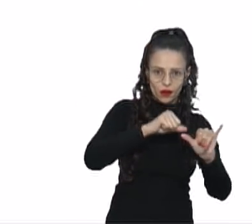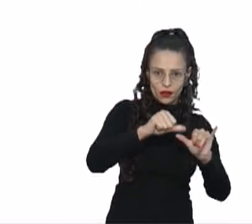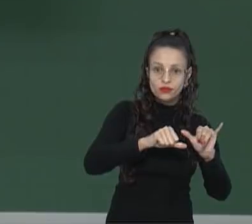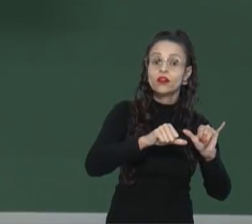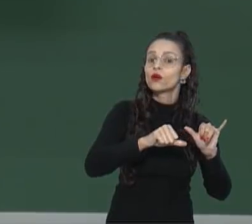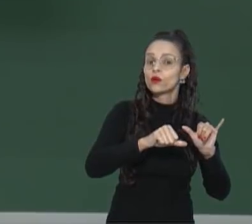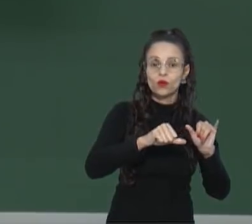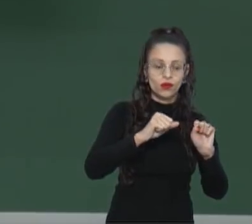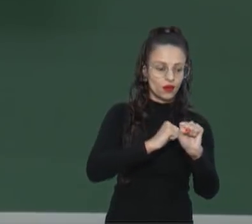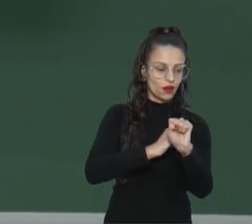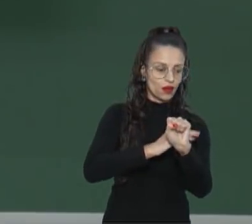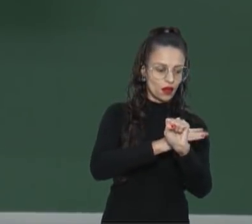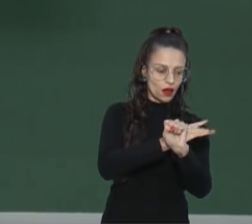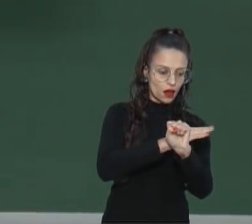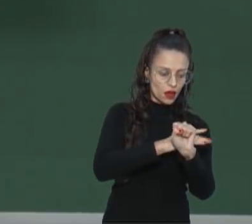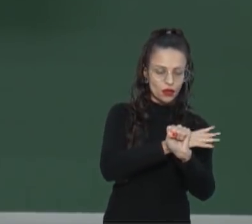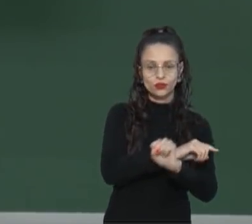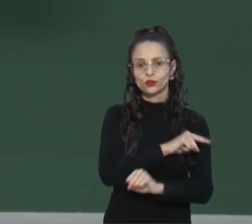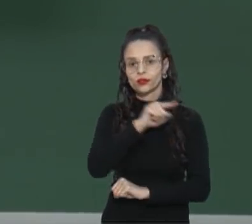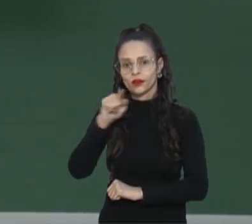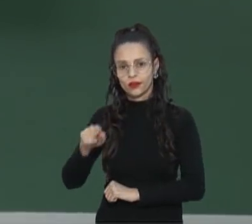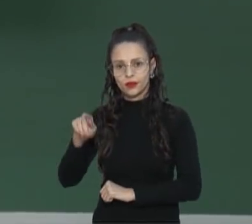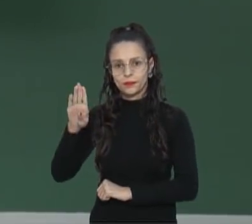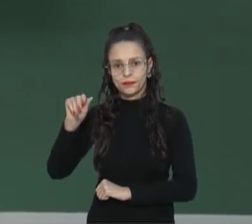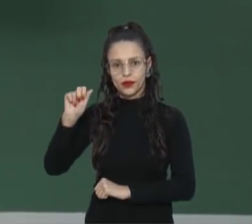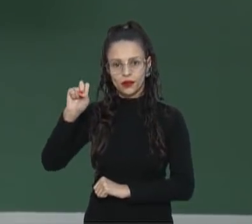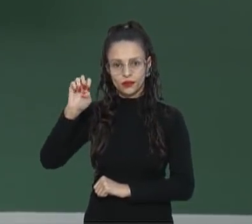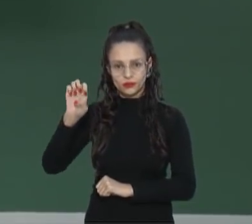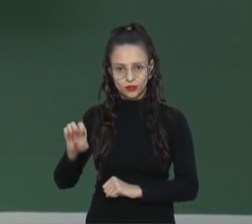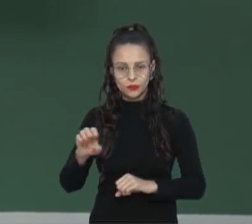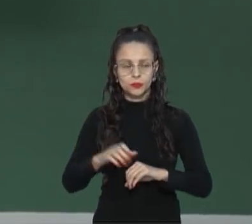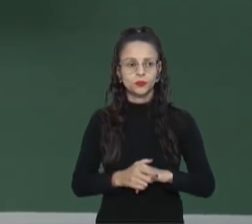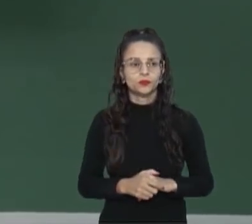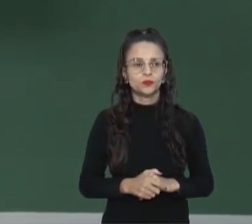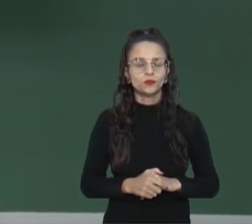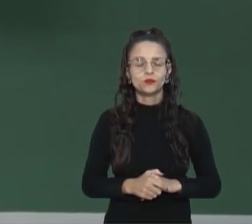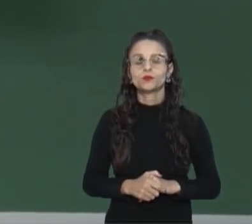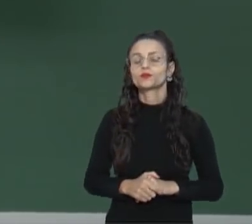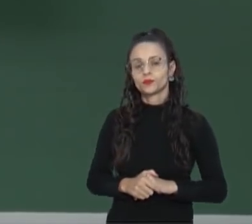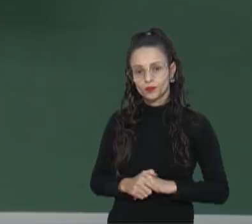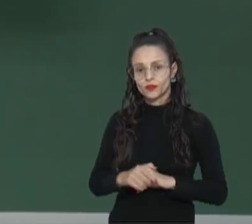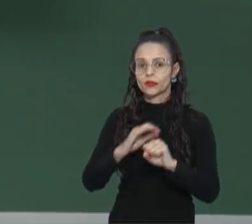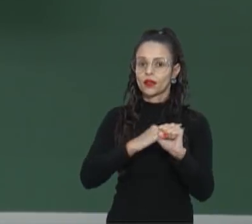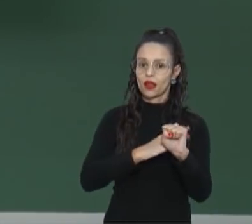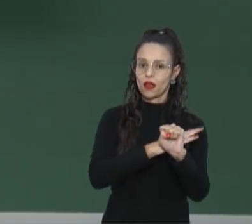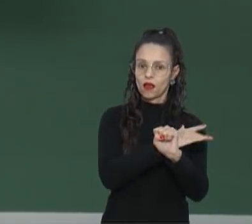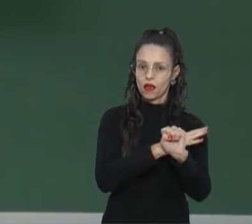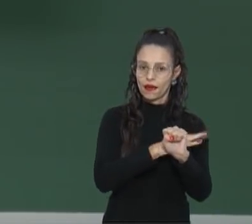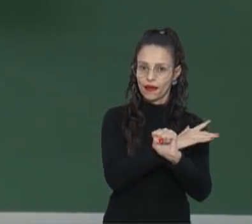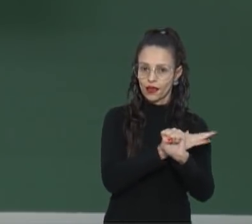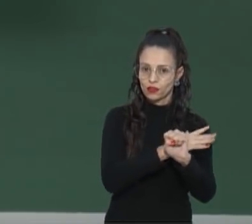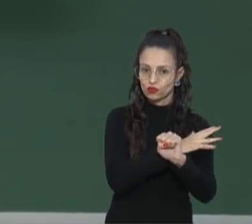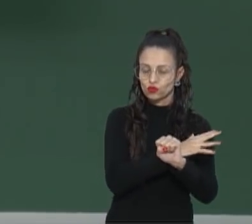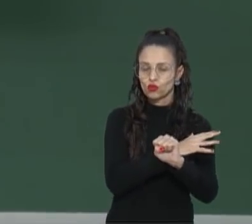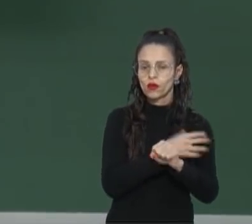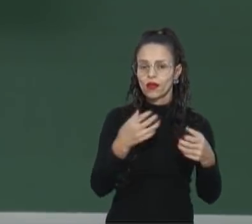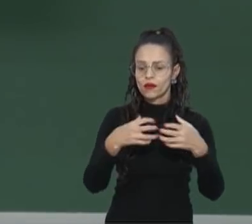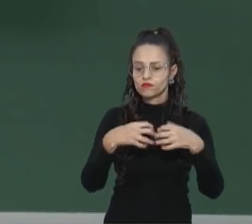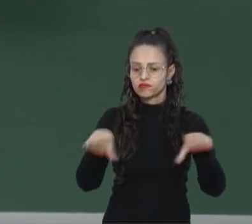uma base. Continuando. Ácidos, olha lá o que eu falei. Dissociação, em água